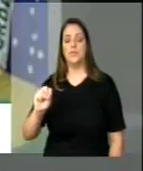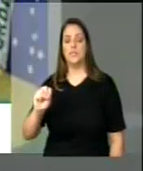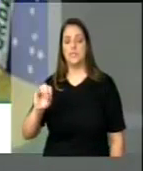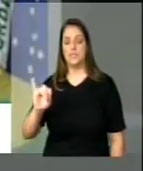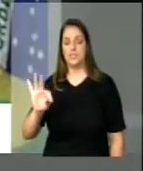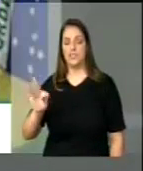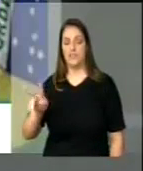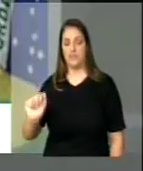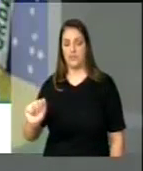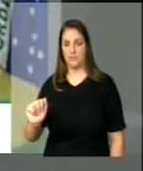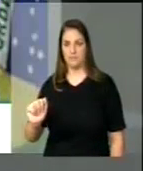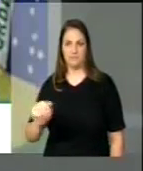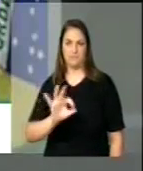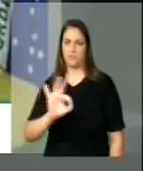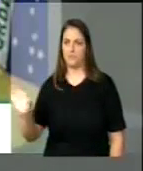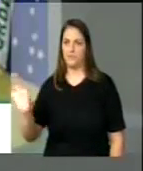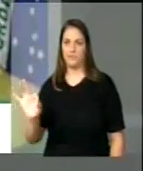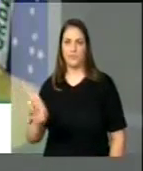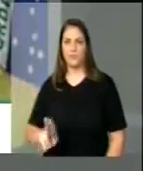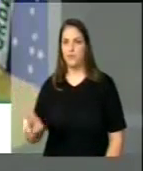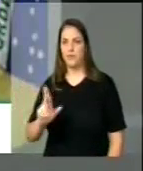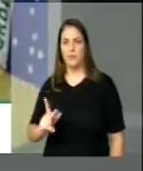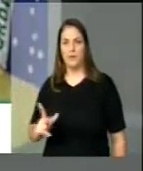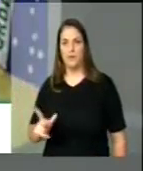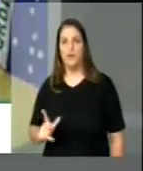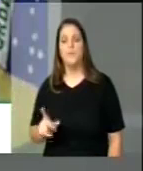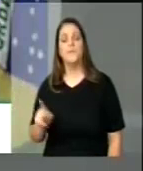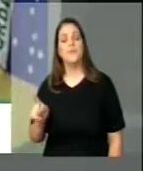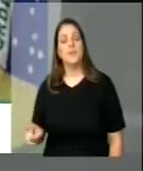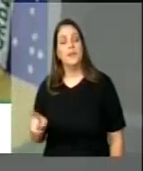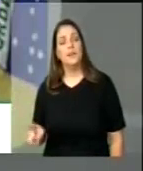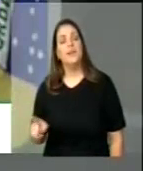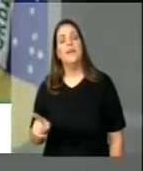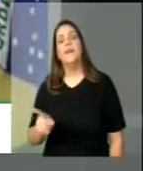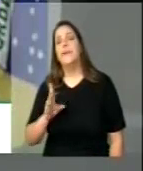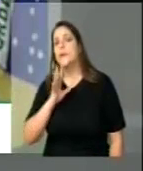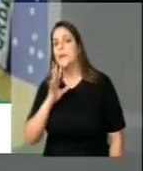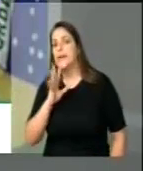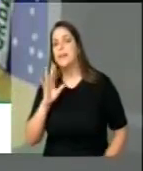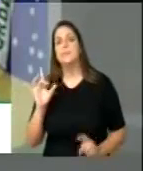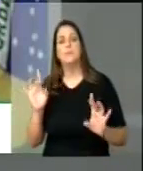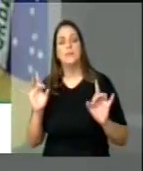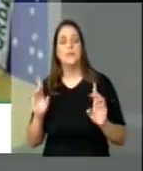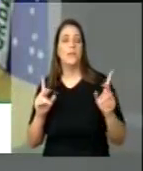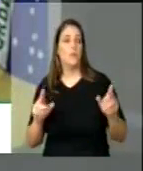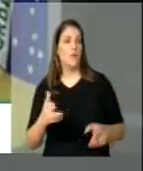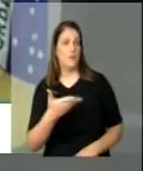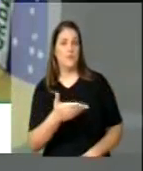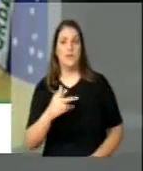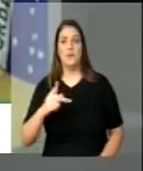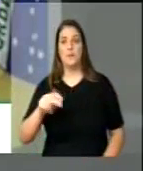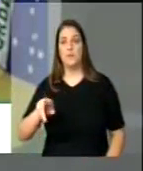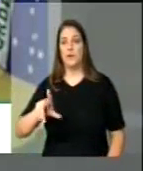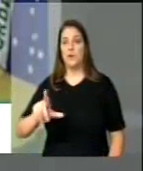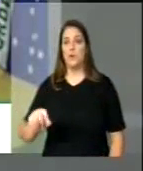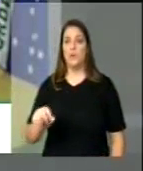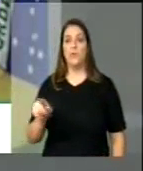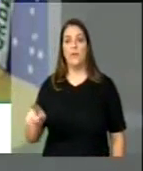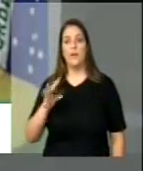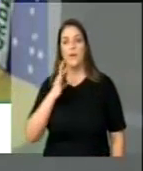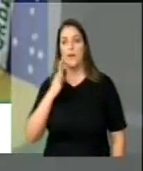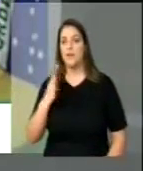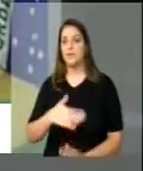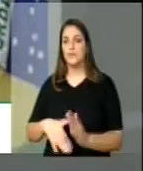do Brasil. Ele é um especialista, assim como você, Paulo, em Roberto